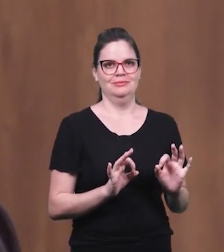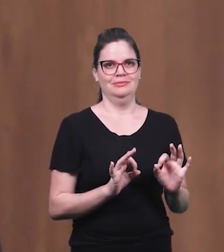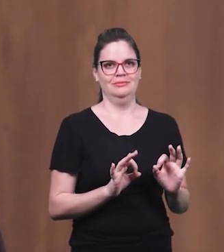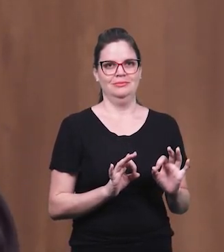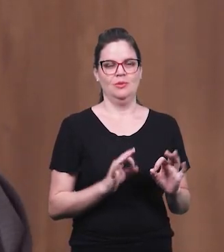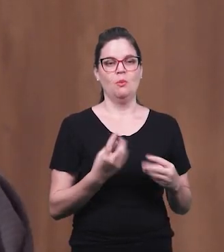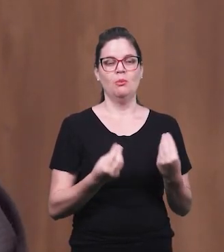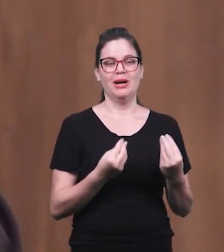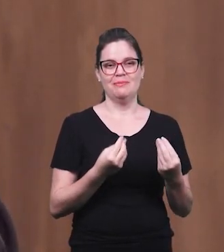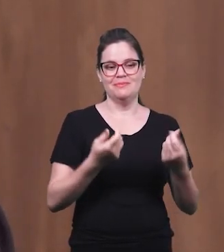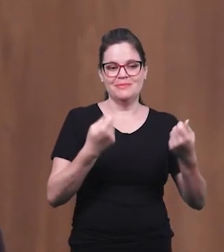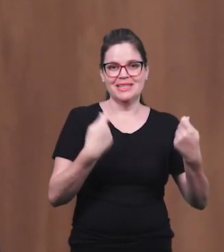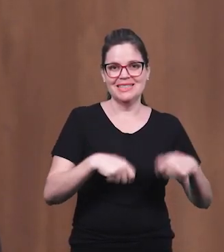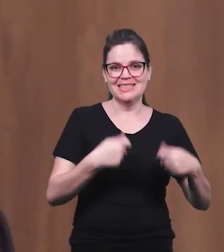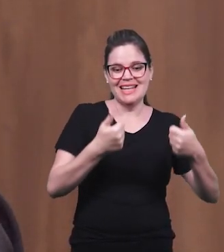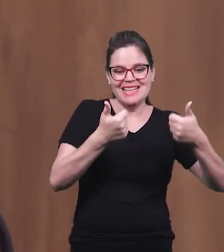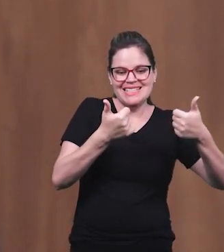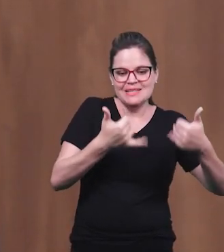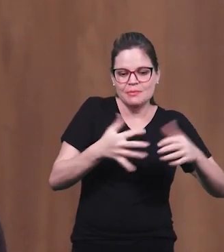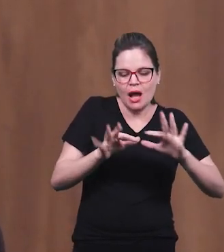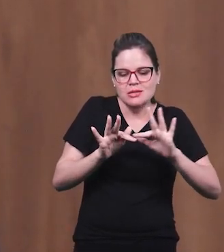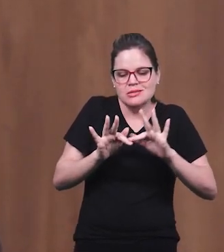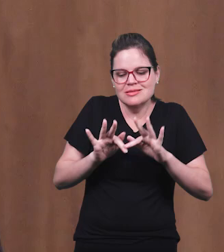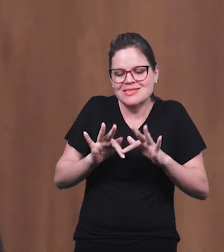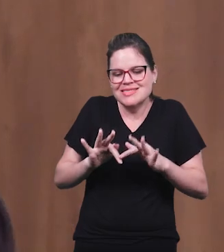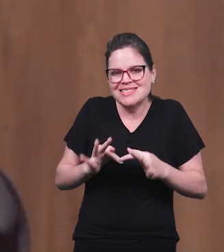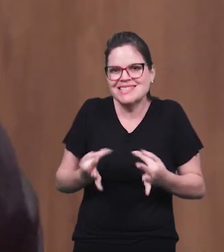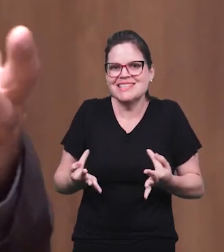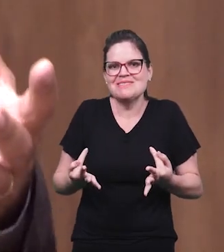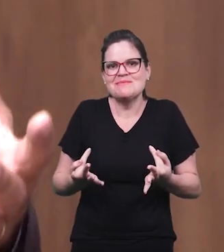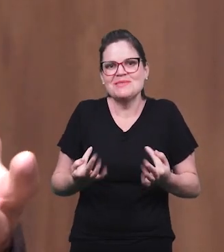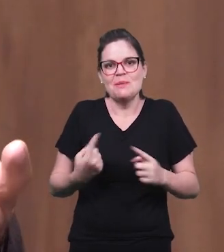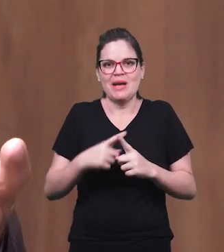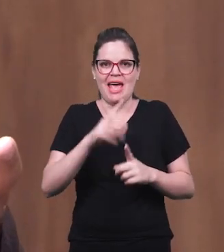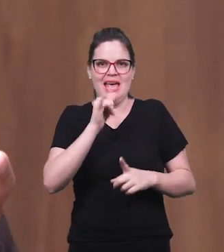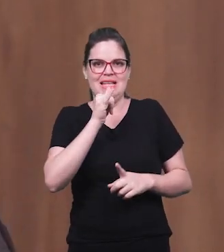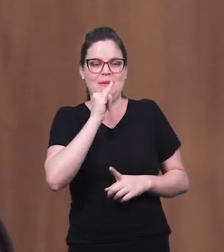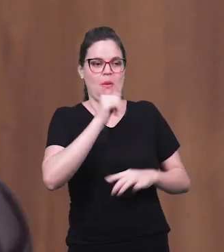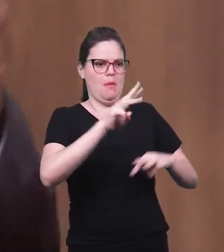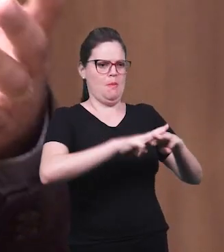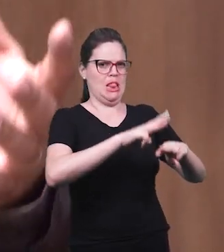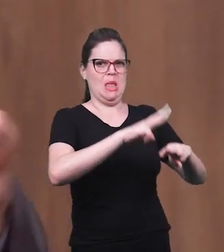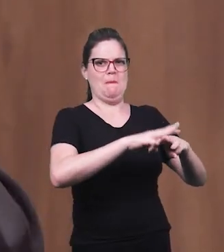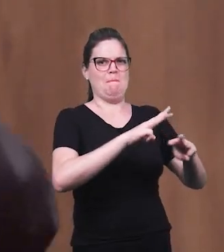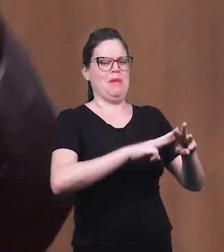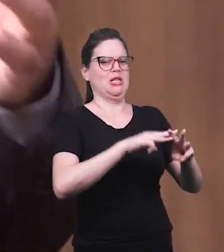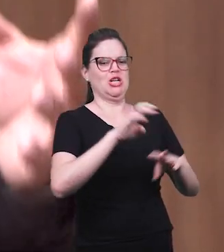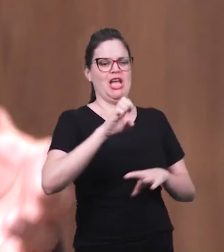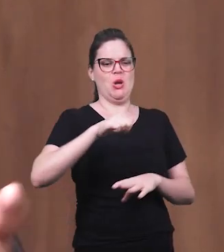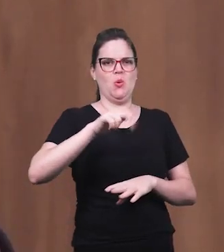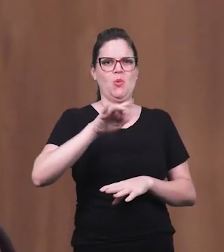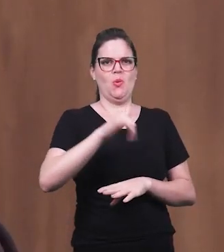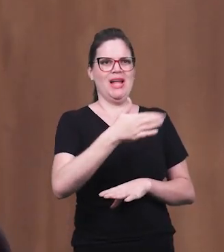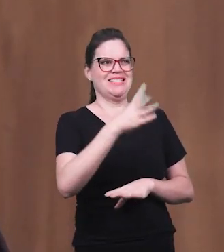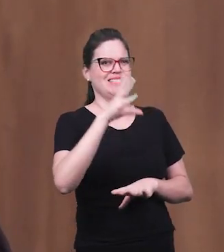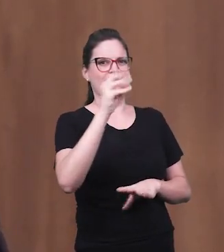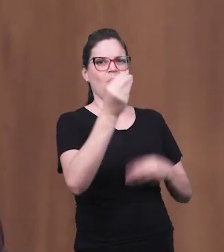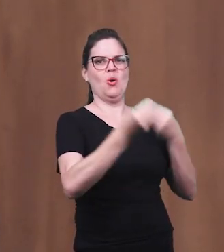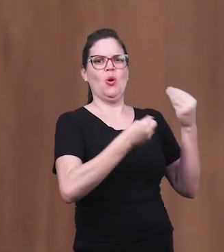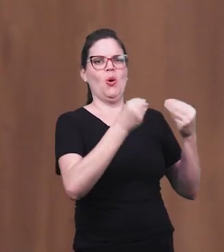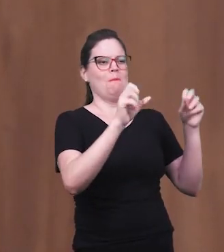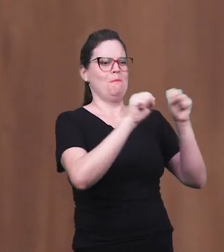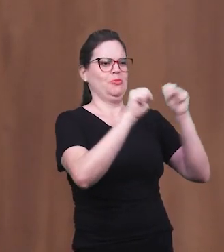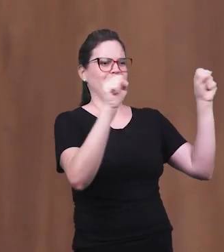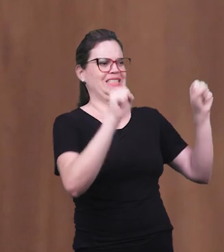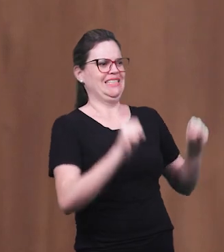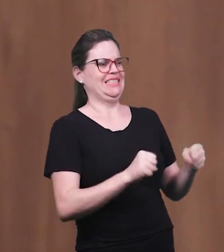Falar de forma simples das equações diferenciais que modelizam a dinâmica do sistema para